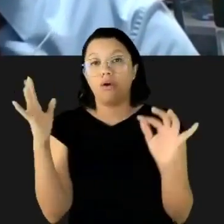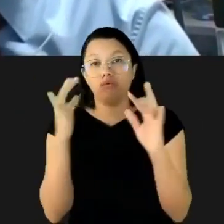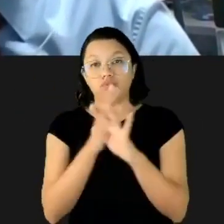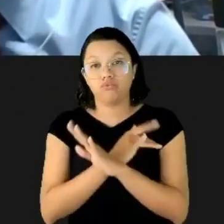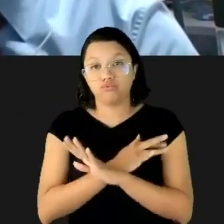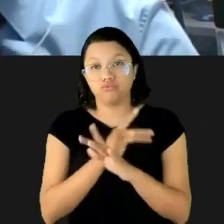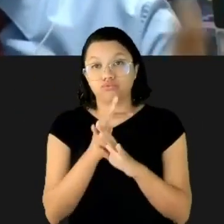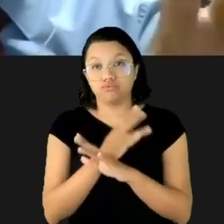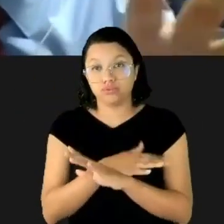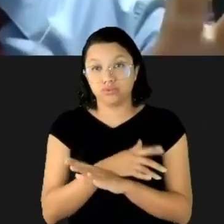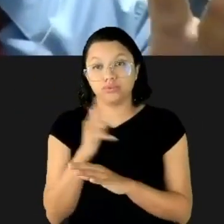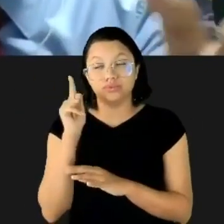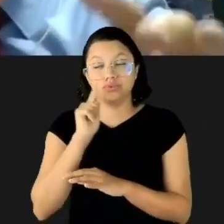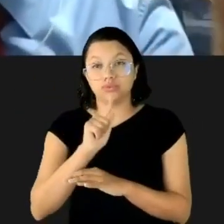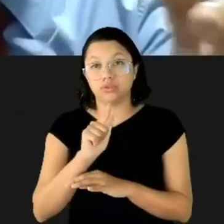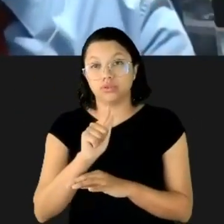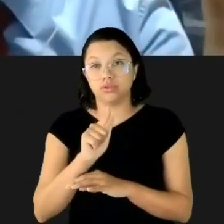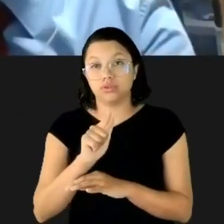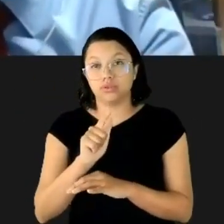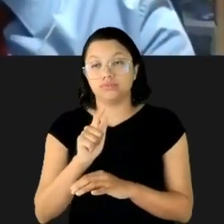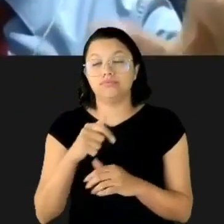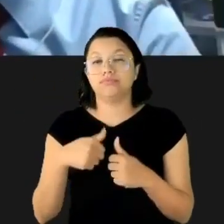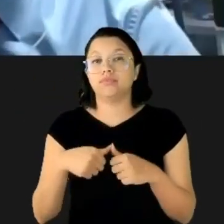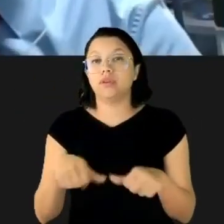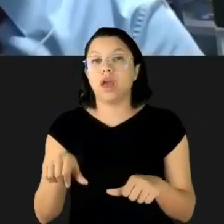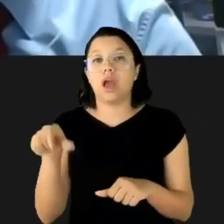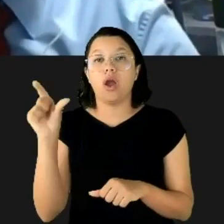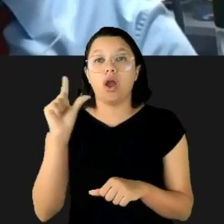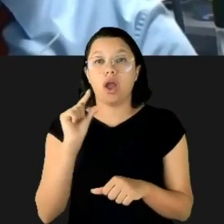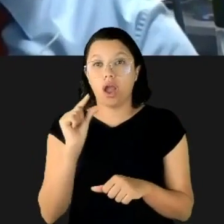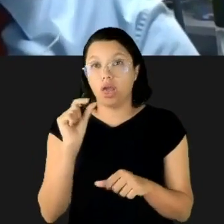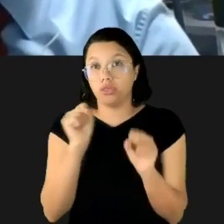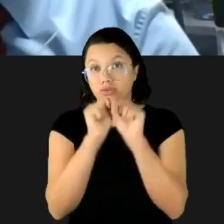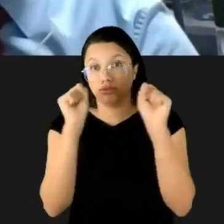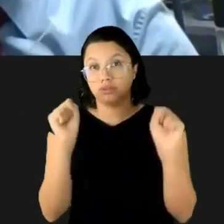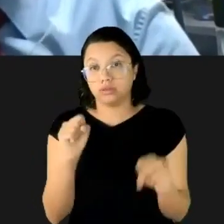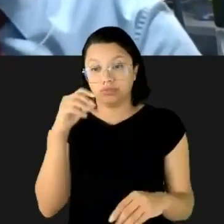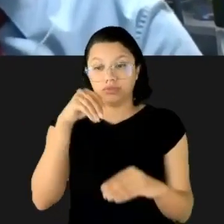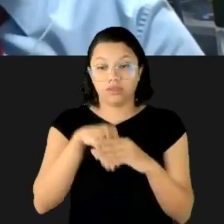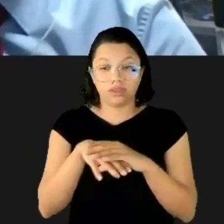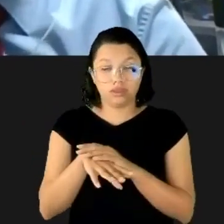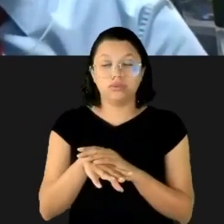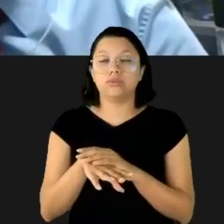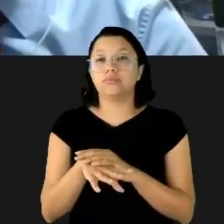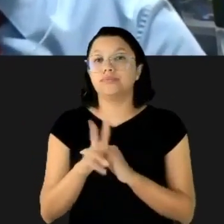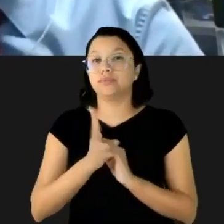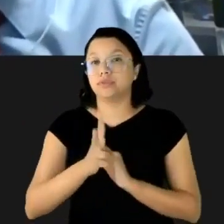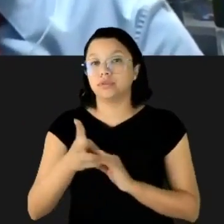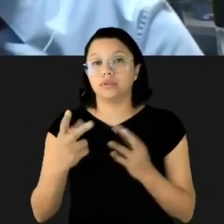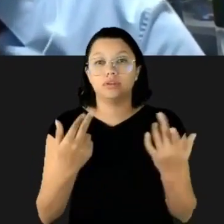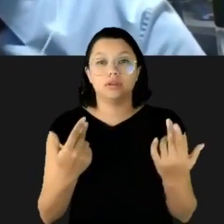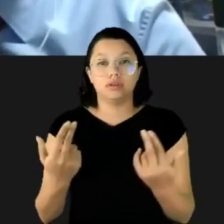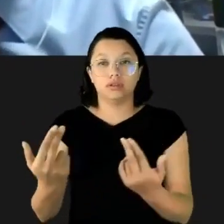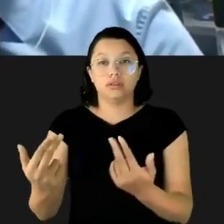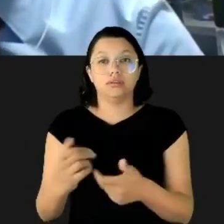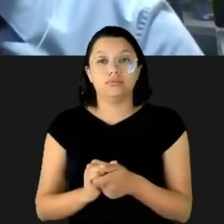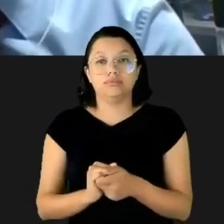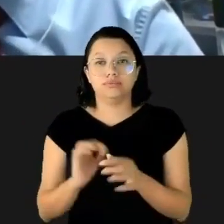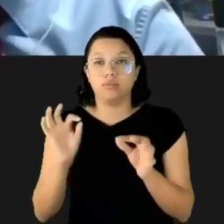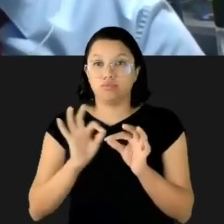fluxo ficasse ali um microsistema dentro dele sempre daquela forma